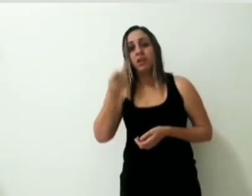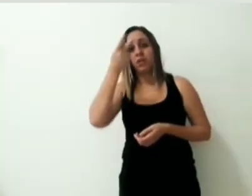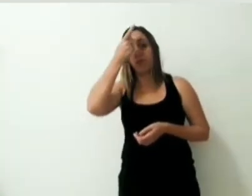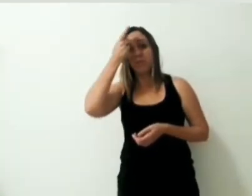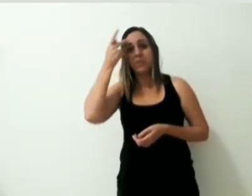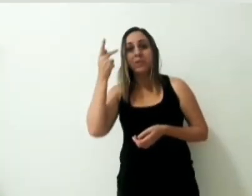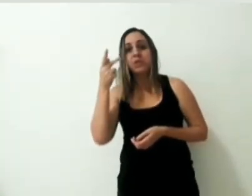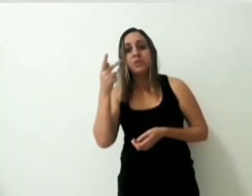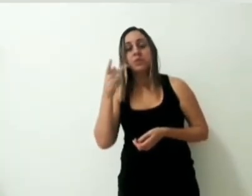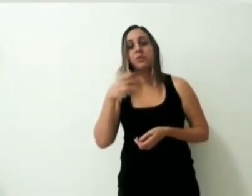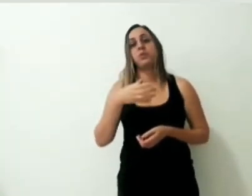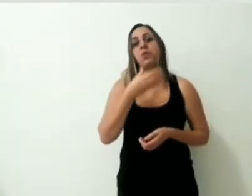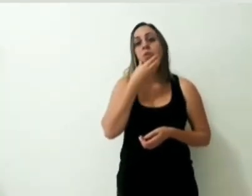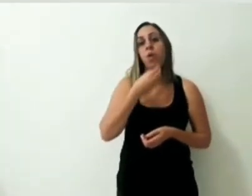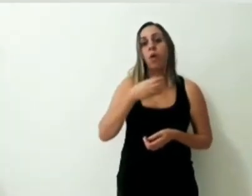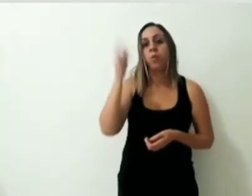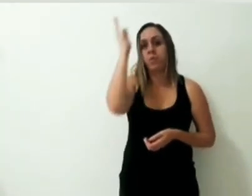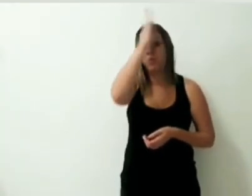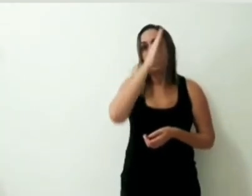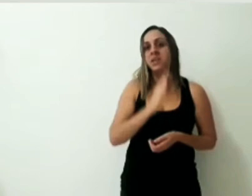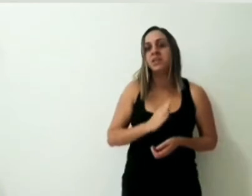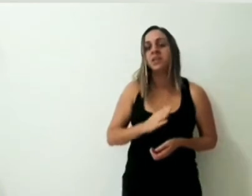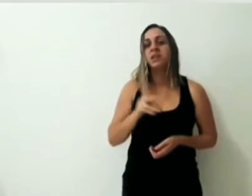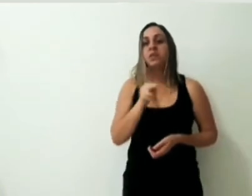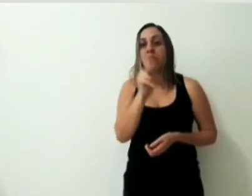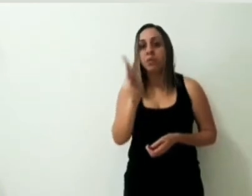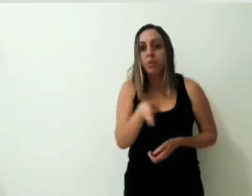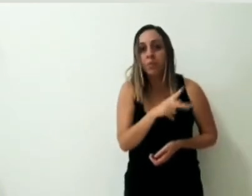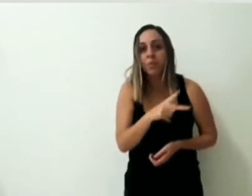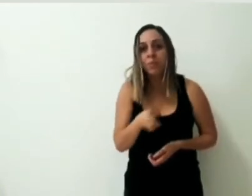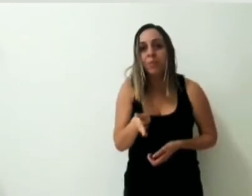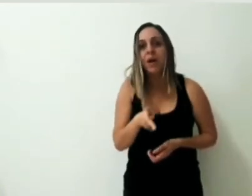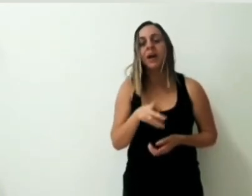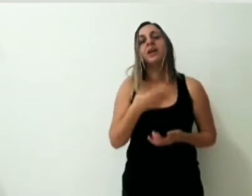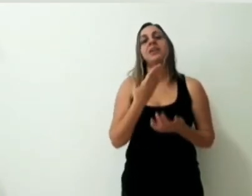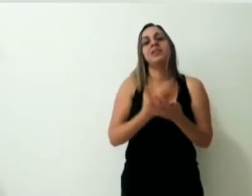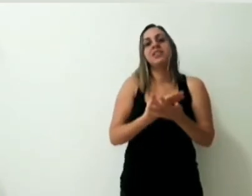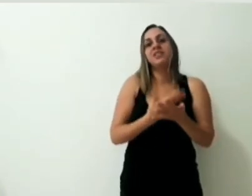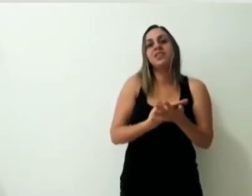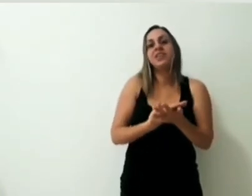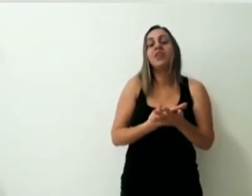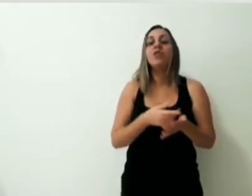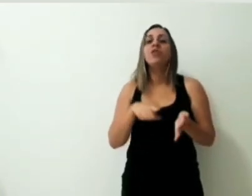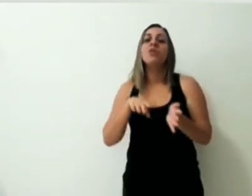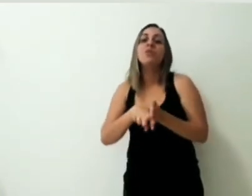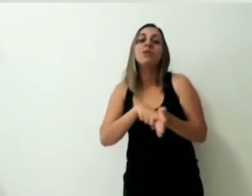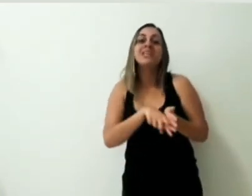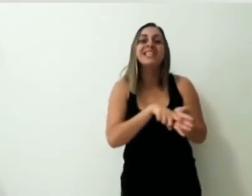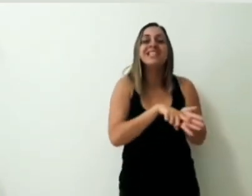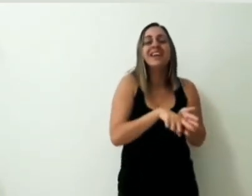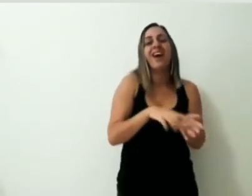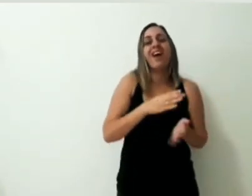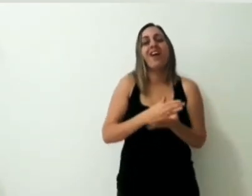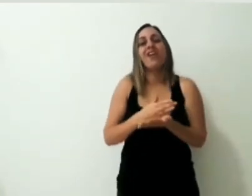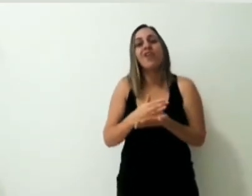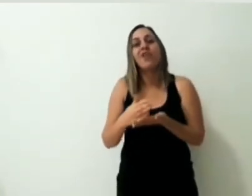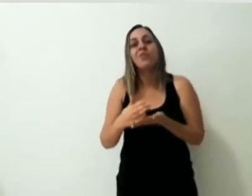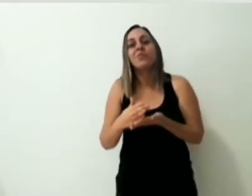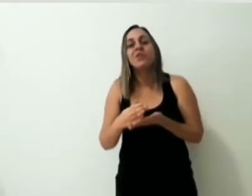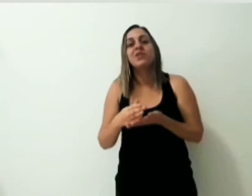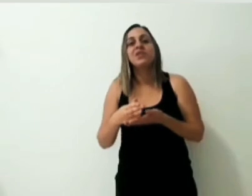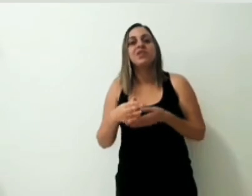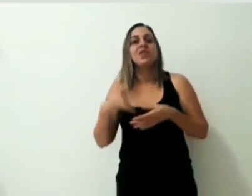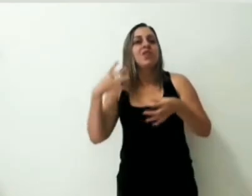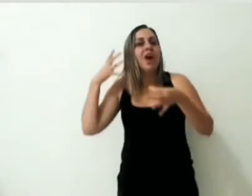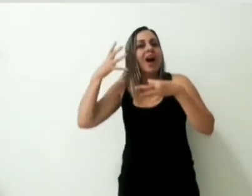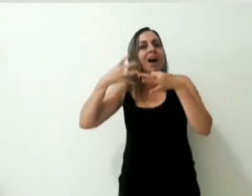mas um brasileiro, inclusive, que era padre também, estudioso, inventor, começou a pesquisar esse sistema de